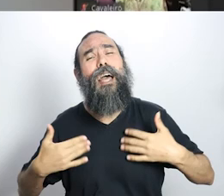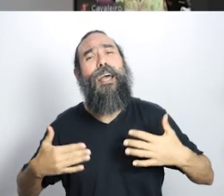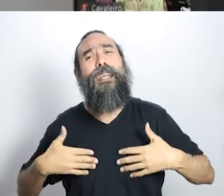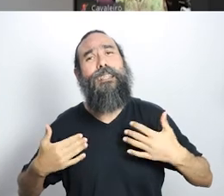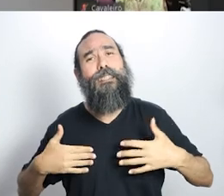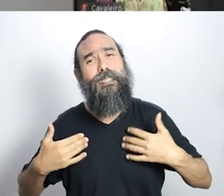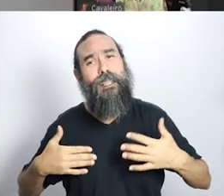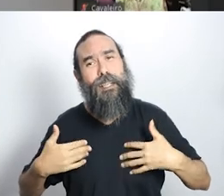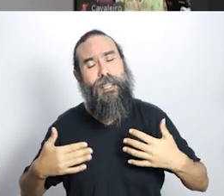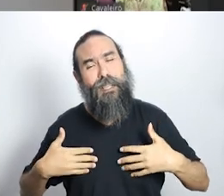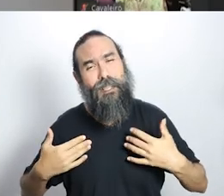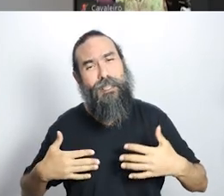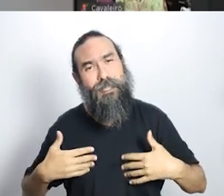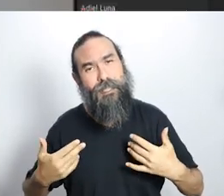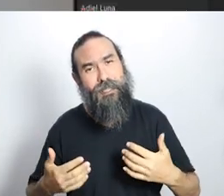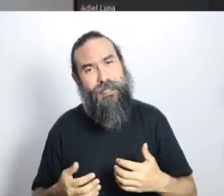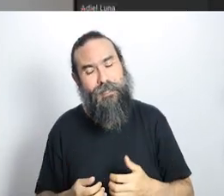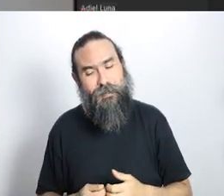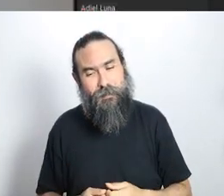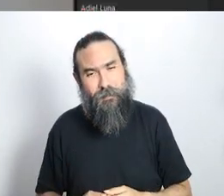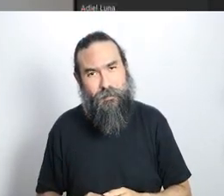Meus olhos